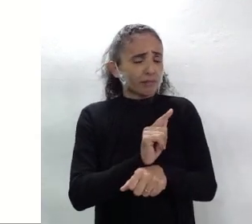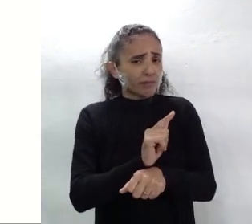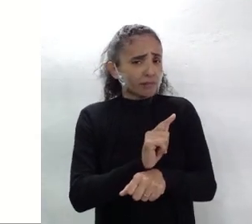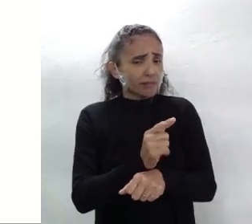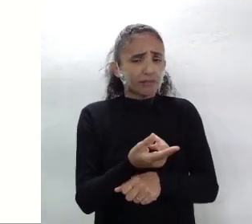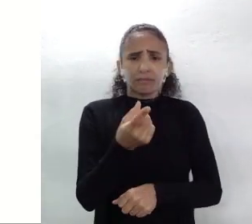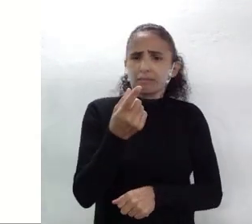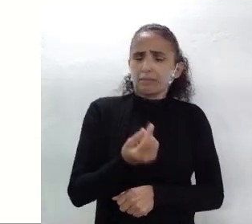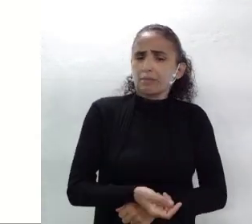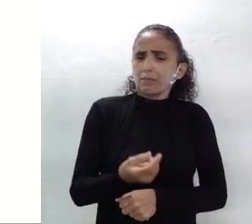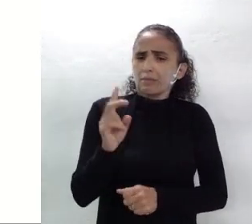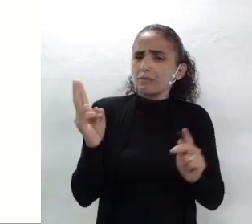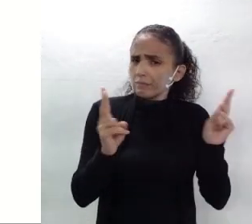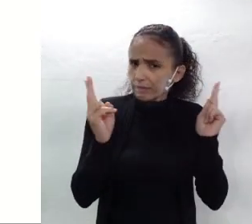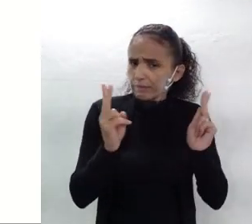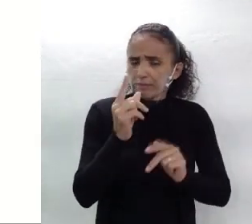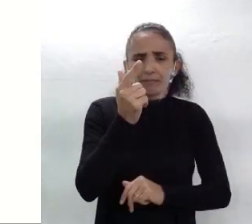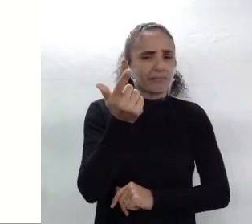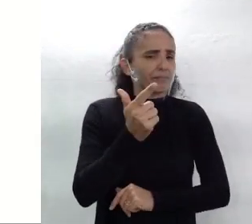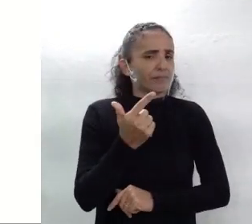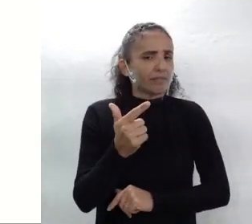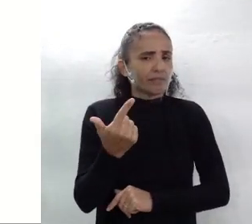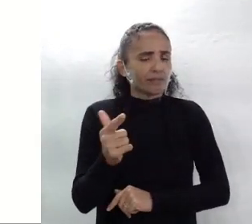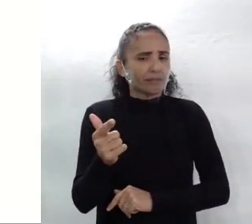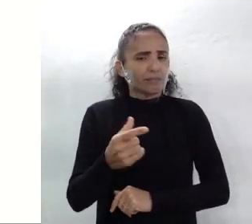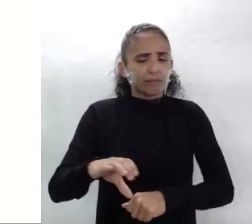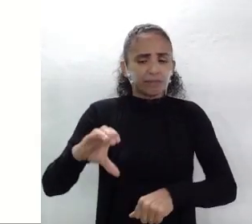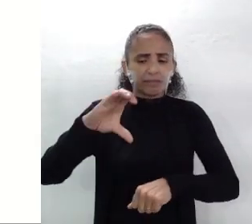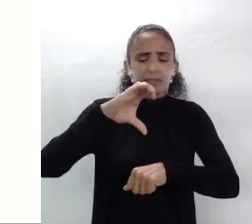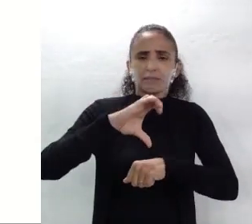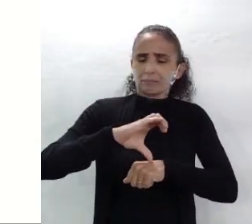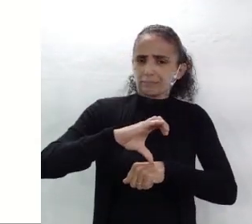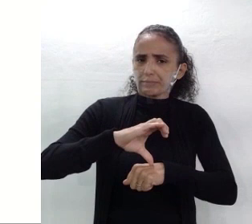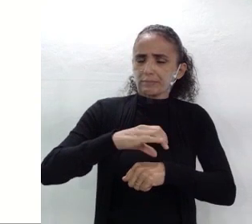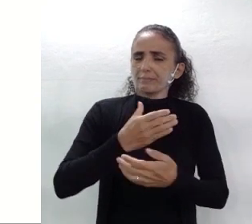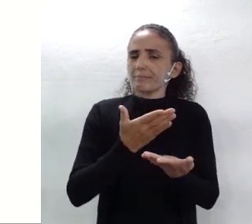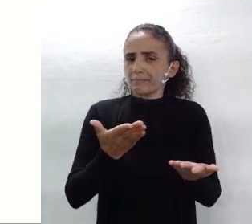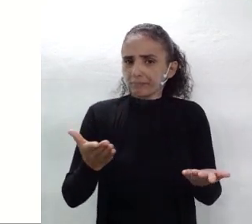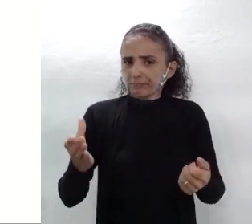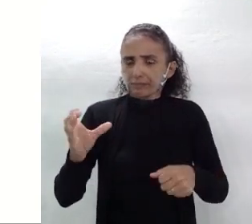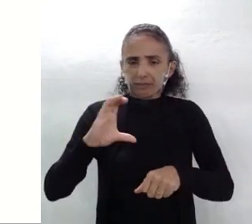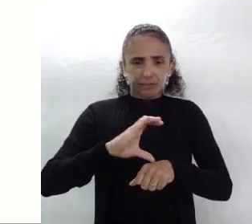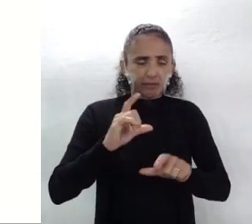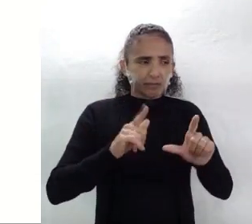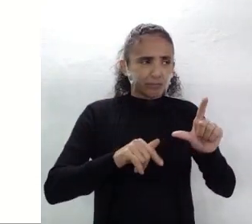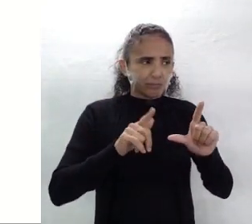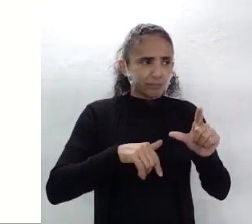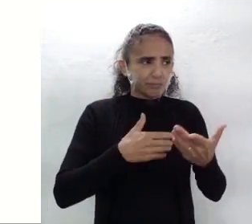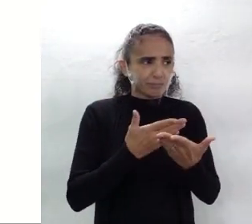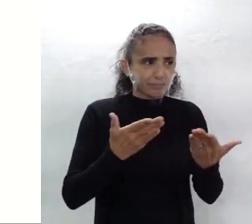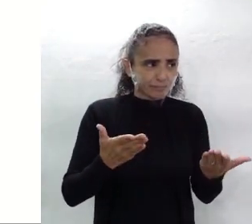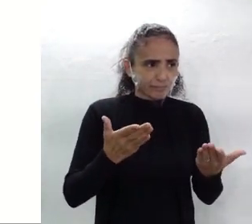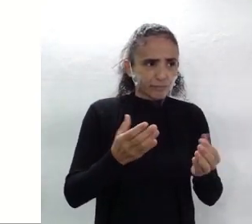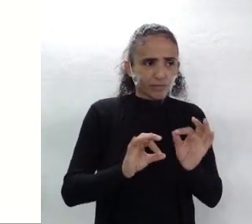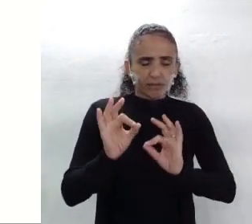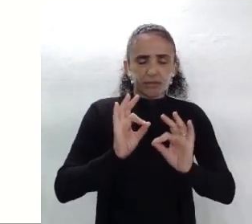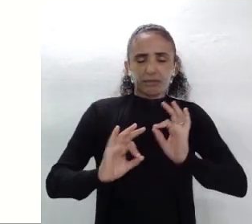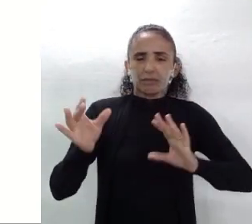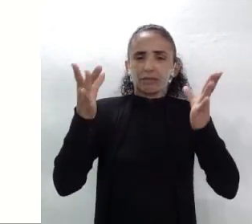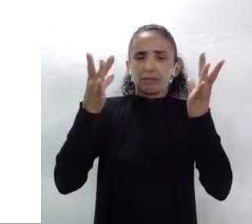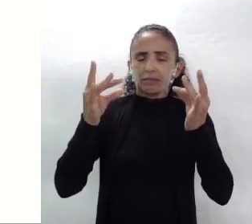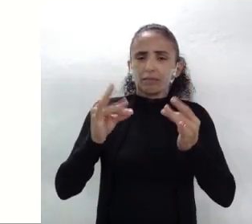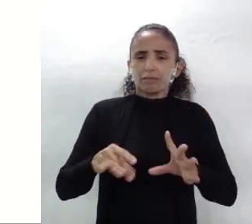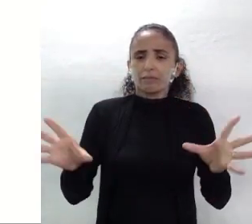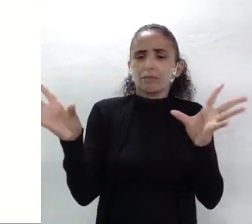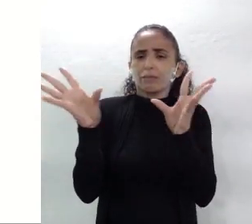o valor? Não. Se ela não disse, a gente coloca uma incógnita. Que é isso? Uma letra. E a